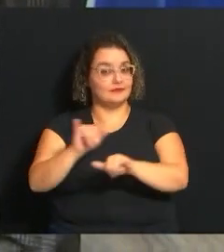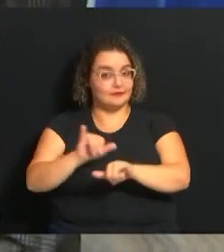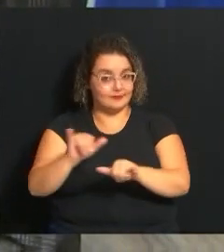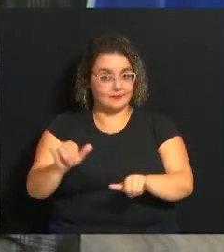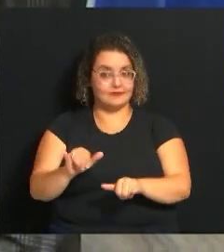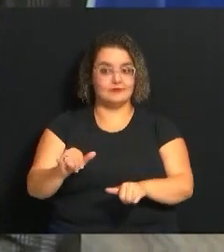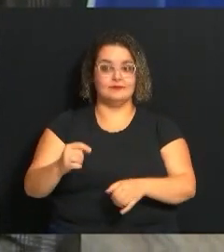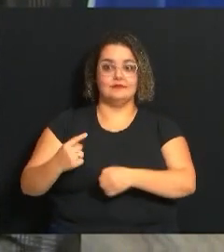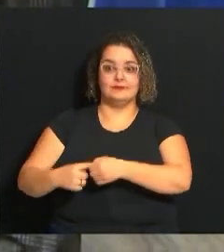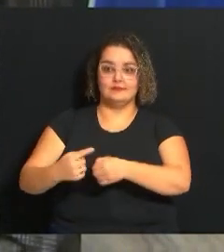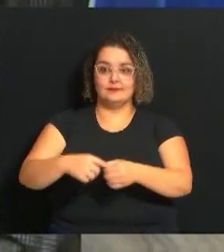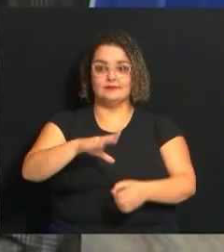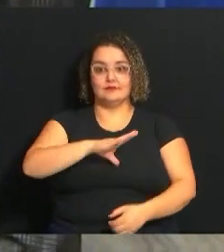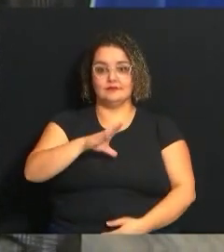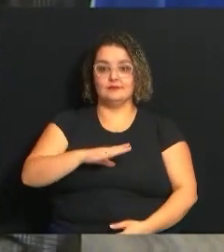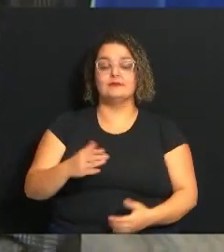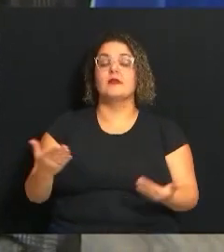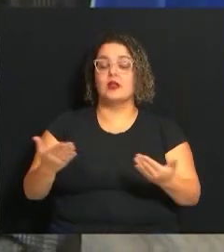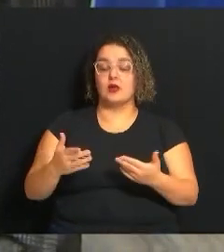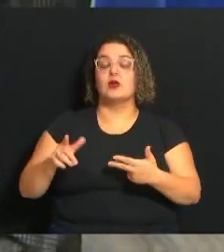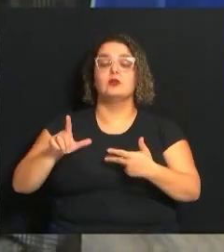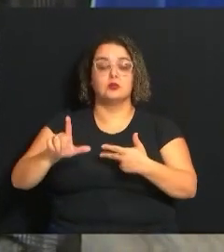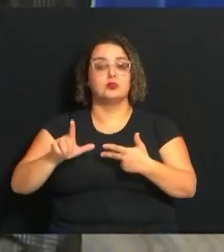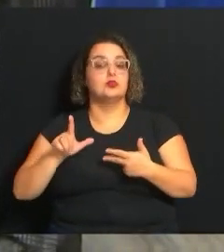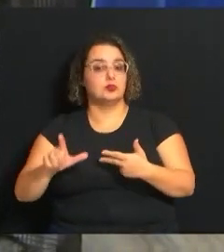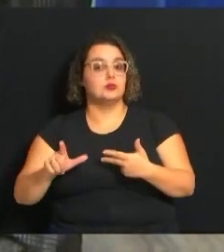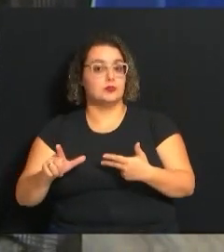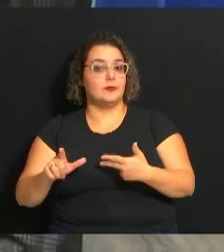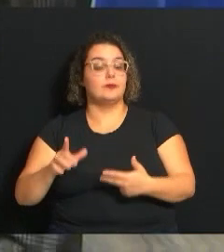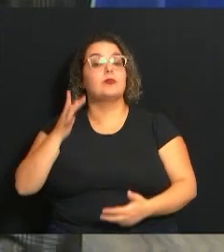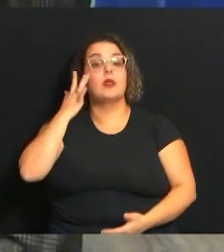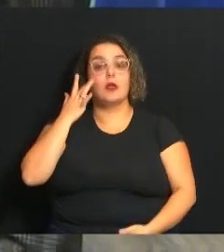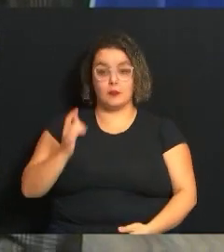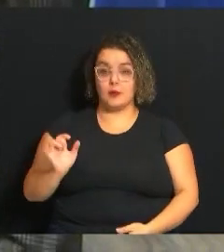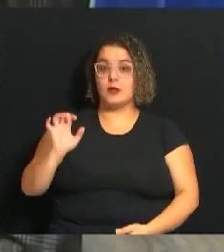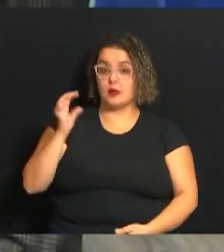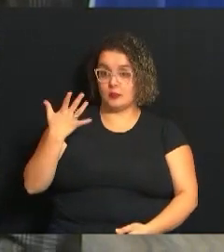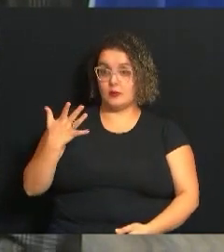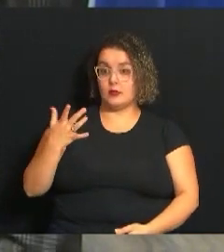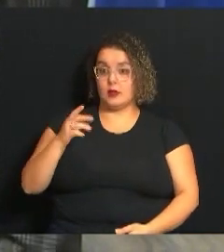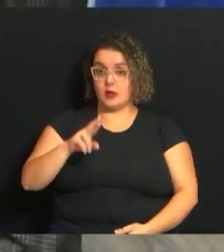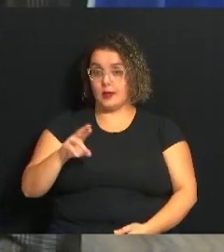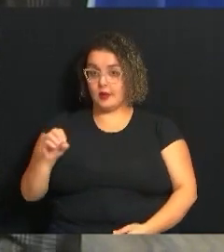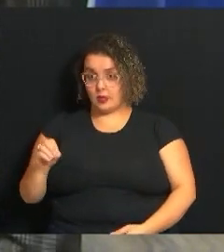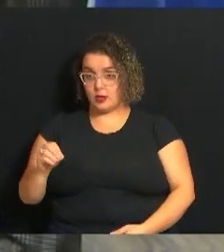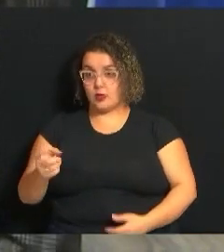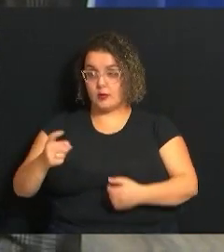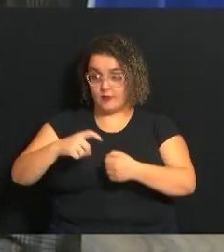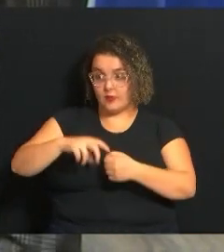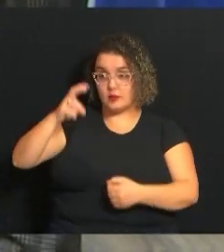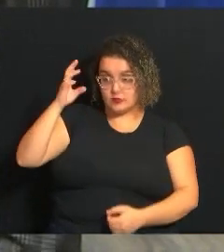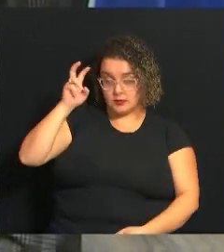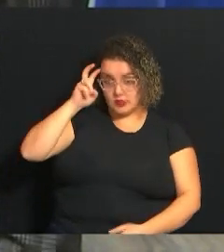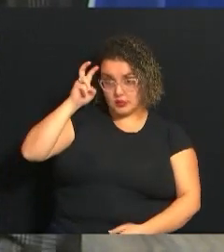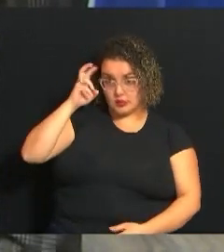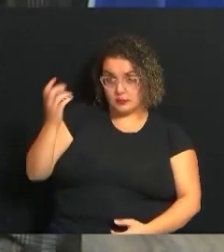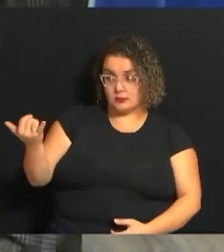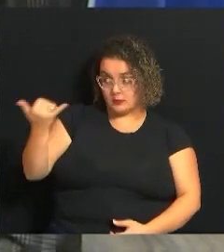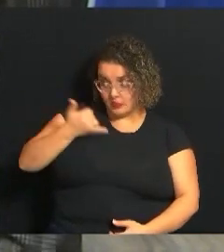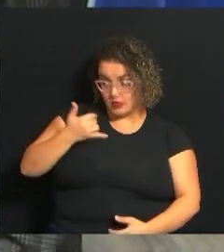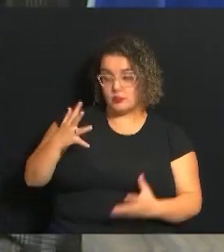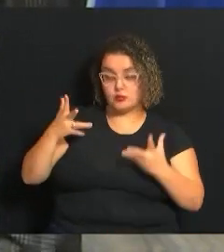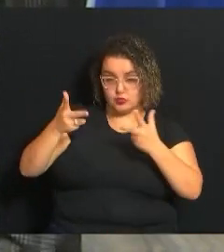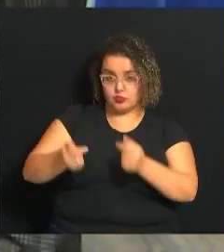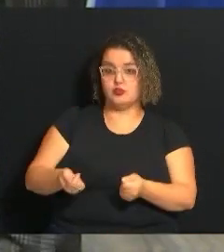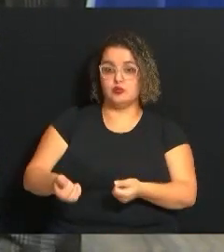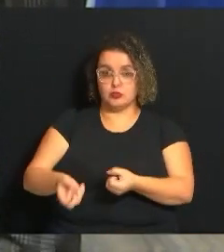de Campinas, agora com as notícias do Legislativo. Amanhã acontece a reunião ordinária, volta na quinta-feira, então, contando tudo para a gente,